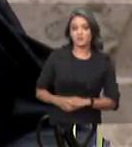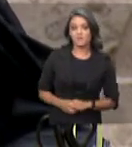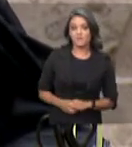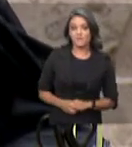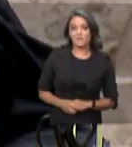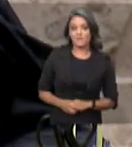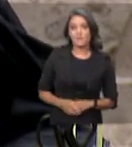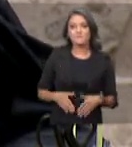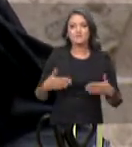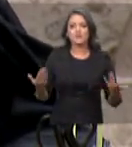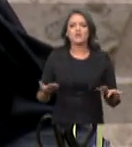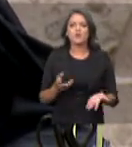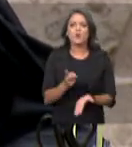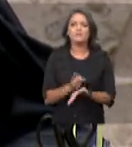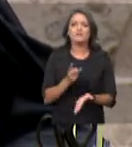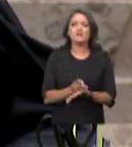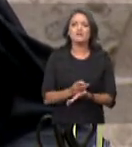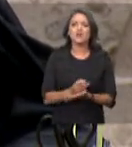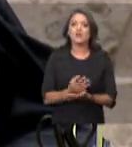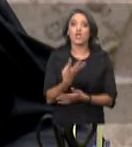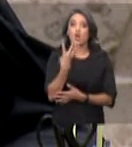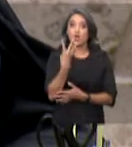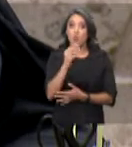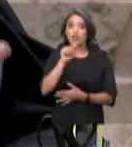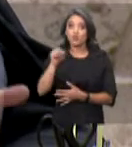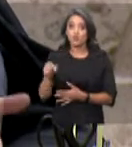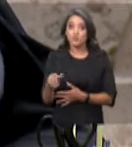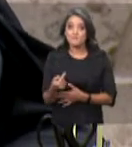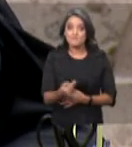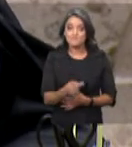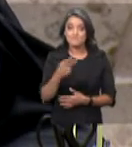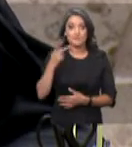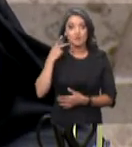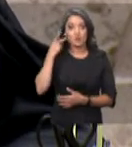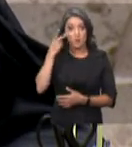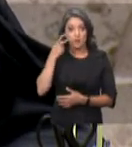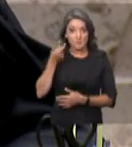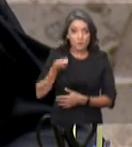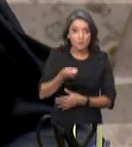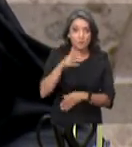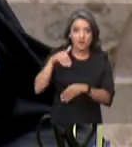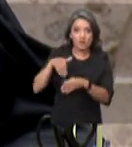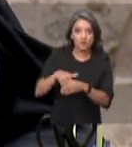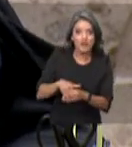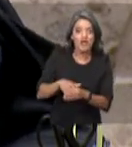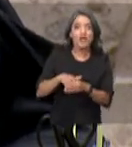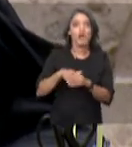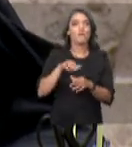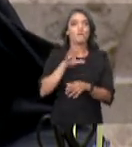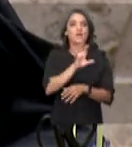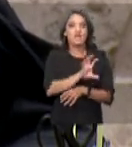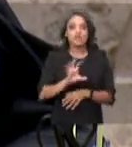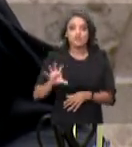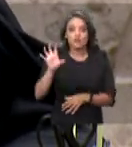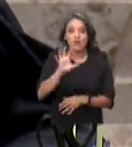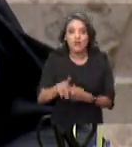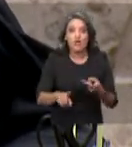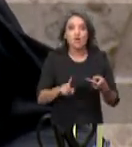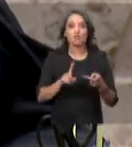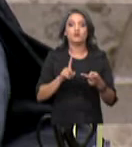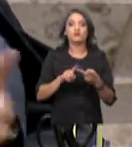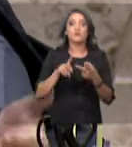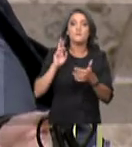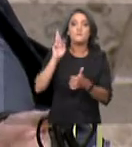mantém em torno de 4 mil promotores eleitorais mais Os Procuradores regionais eleitorais mas o